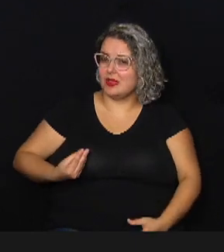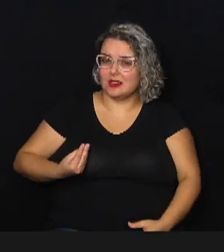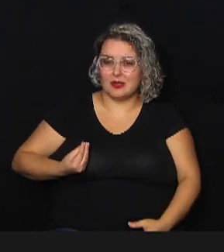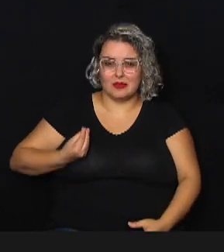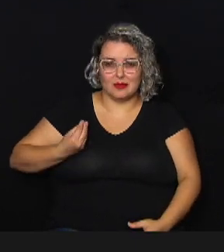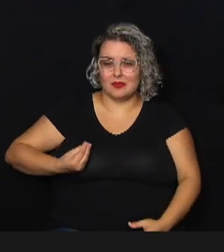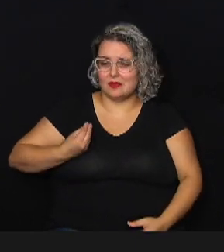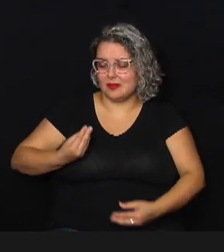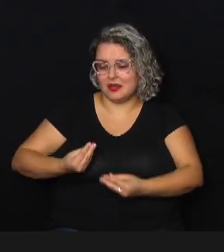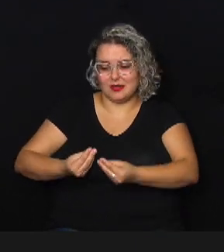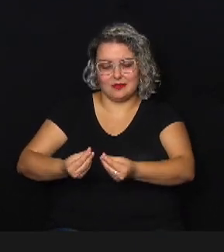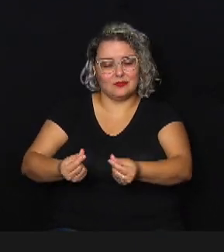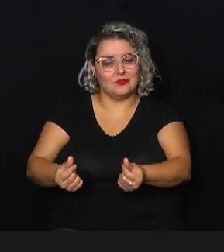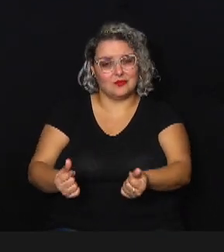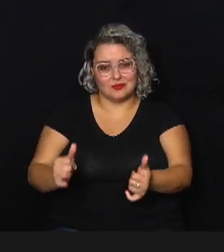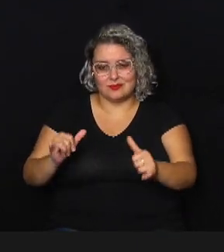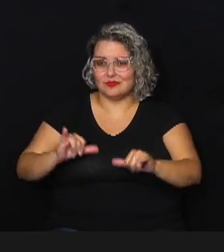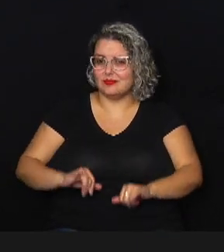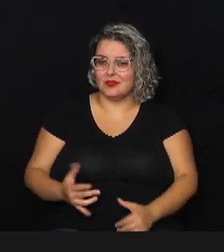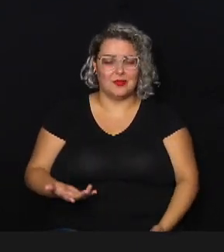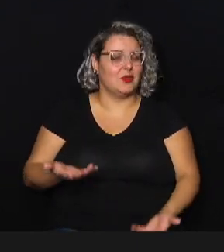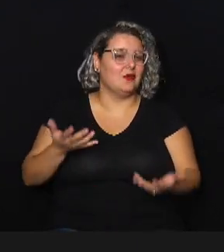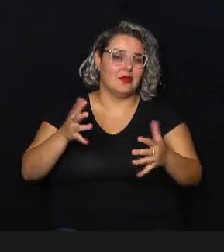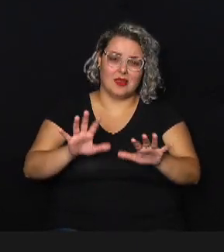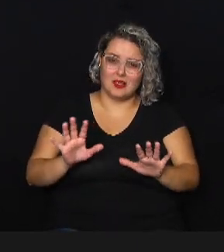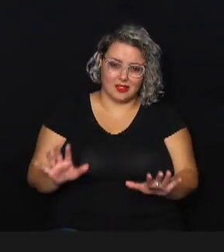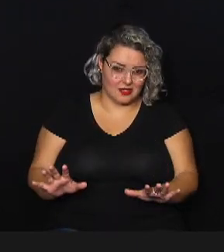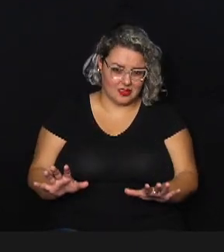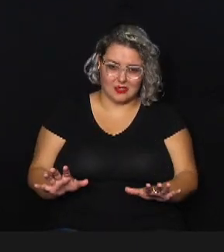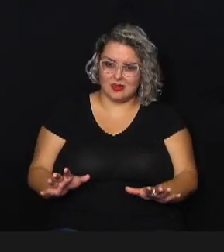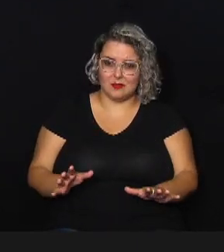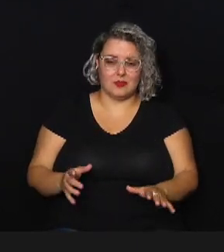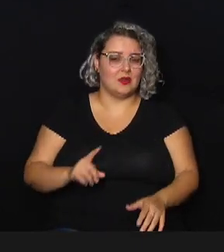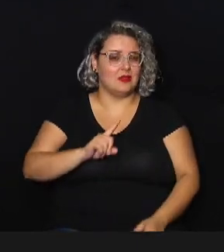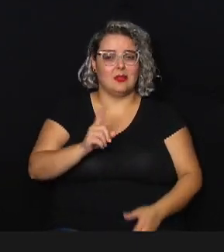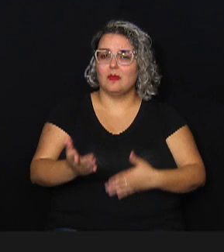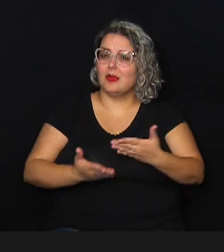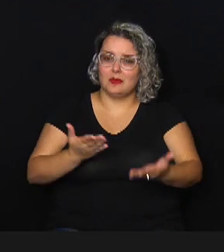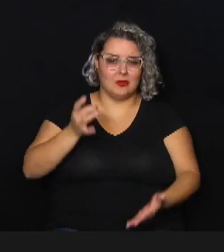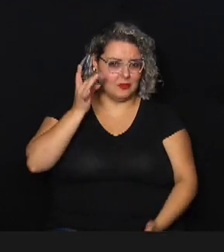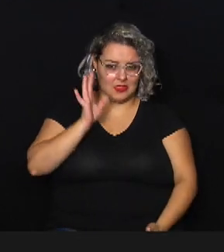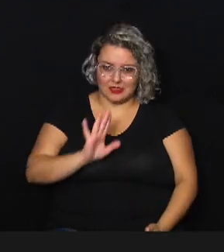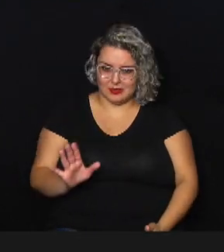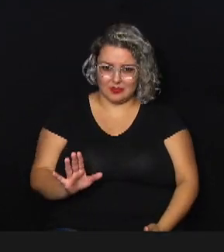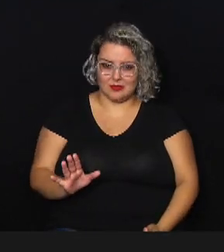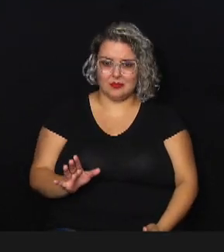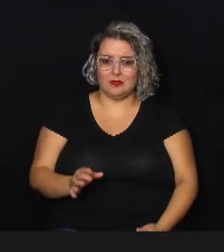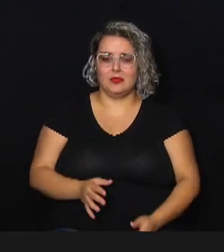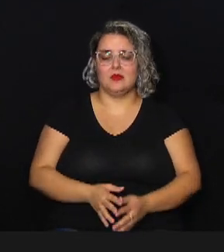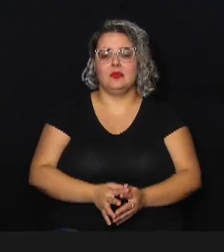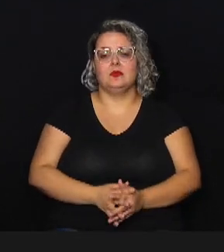de vida que a gente deseja para ninguém, tá? Não é um tratamento fácil, né? Realmente o paciente tem